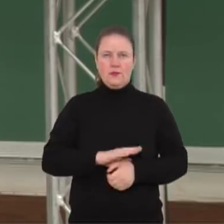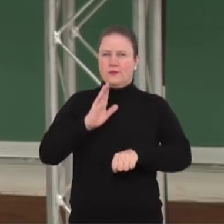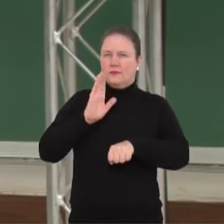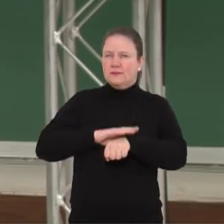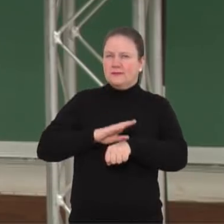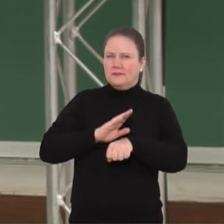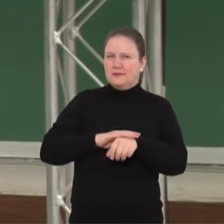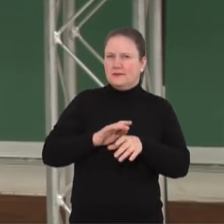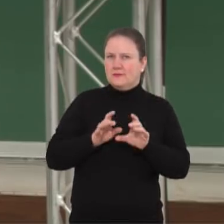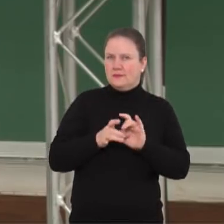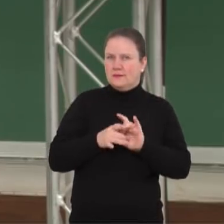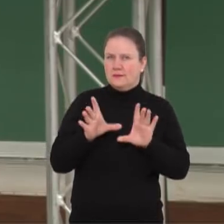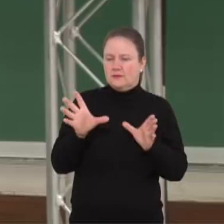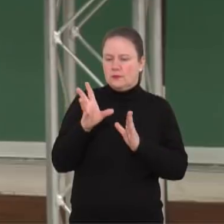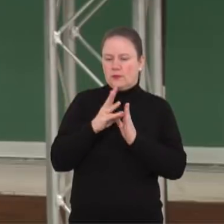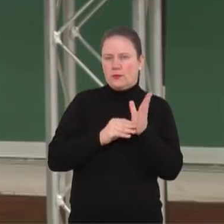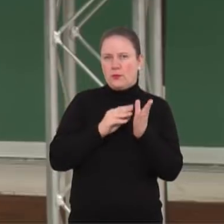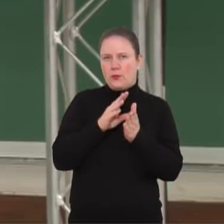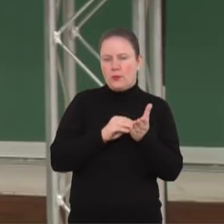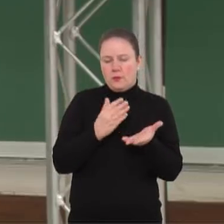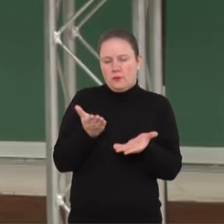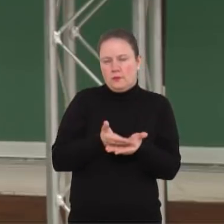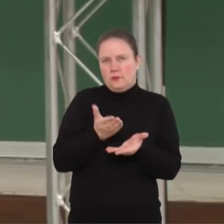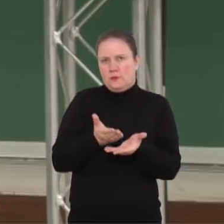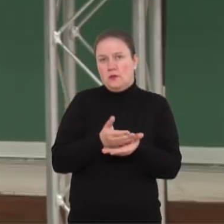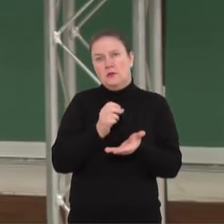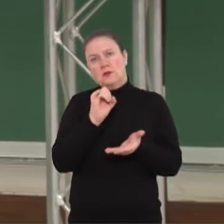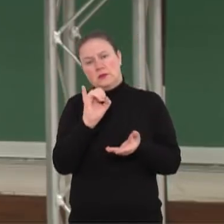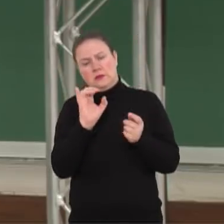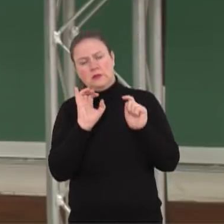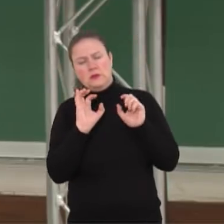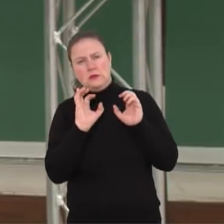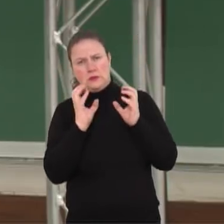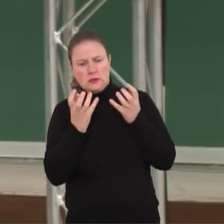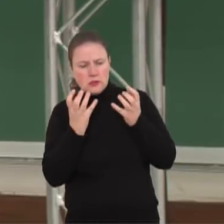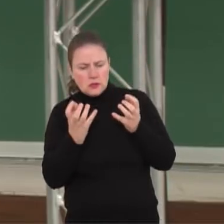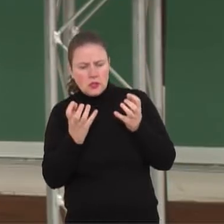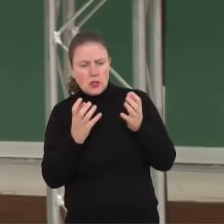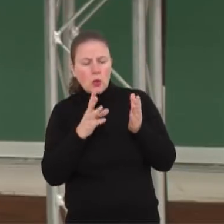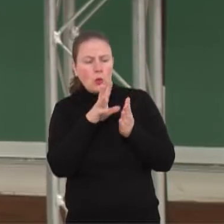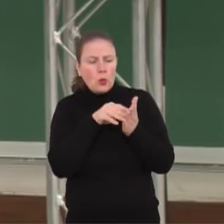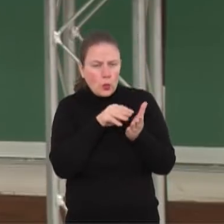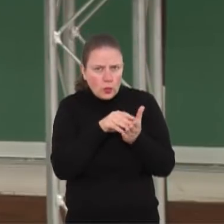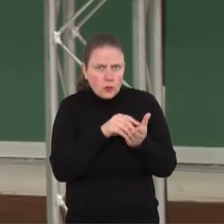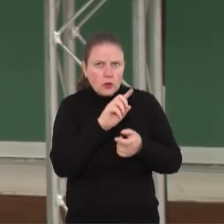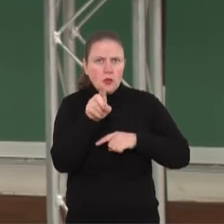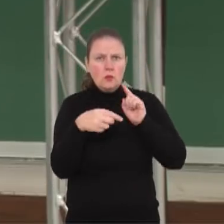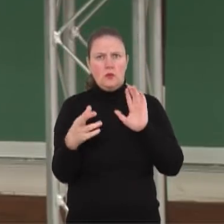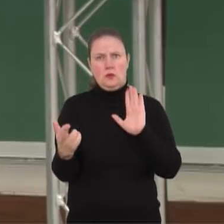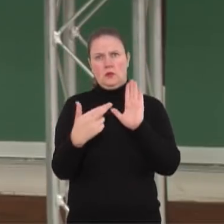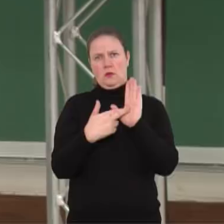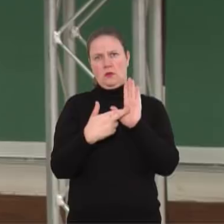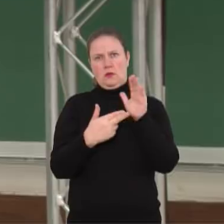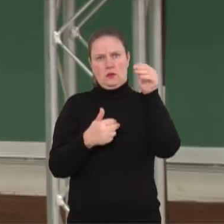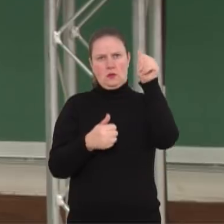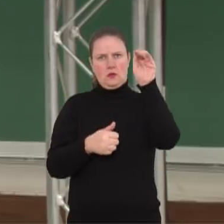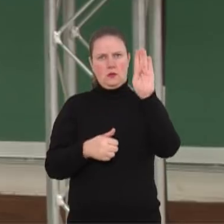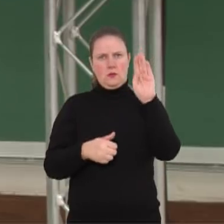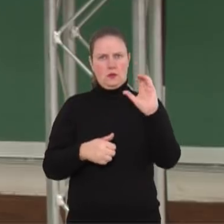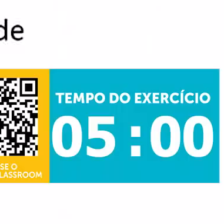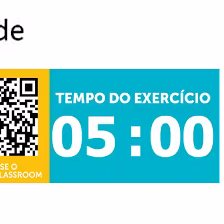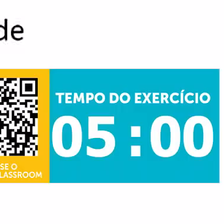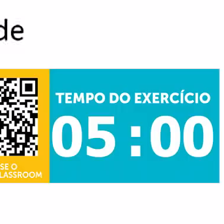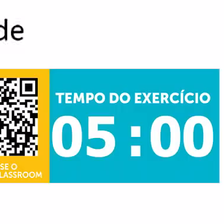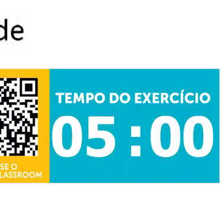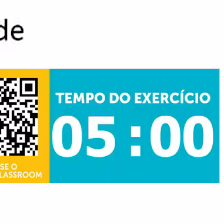tempinho para você fazer isso no seu caderno. Se você quiser, copia a pergunta e depois a resposta, senão só coloca a letra A, B e C, ok? Então, vamos lá.